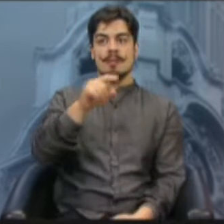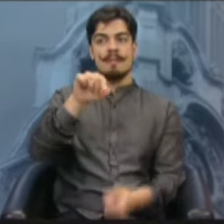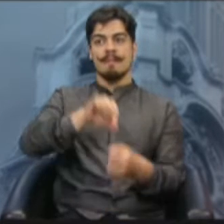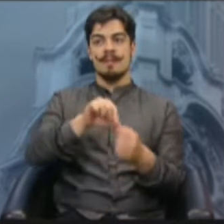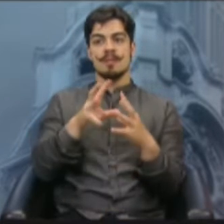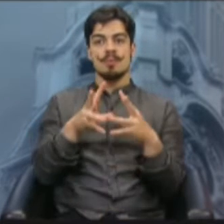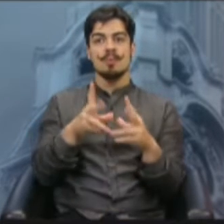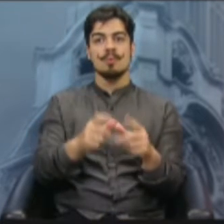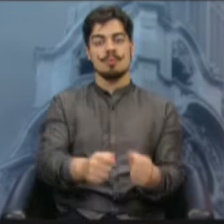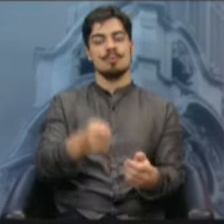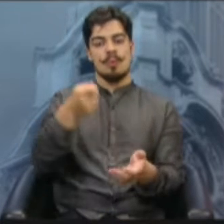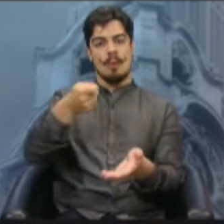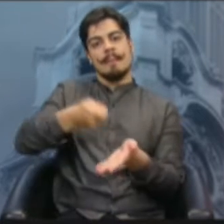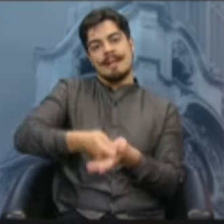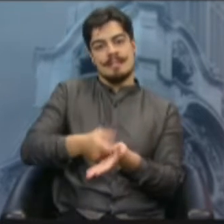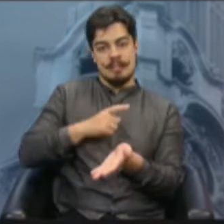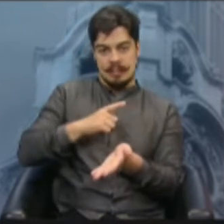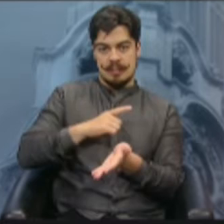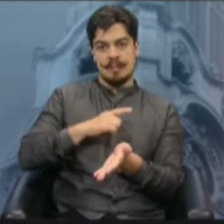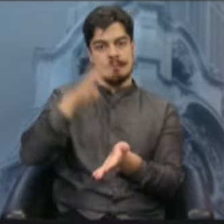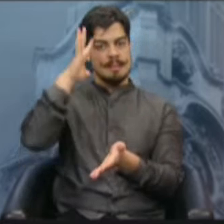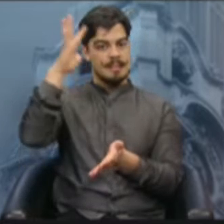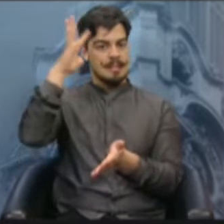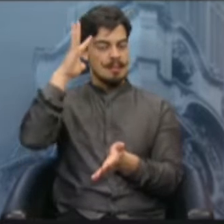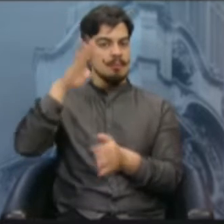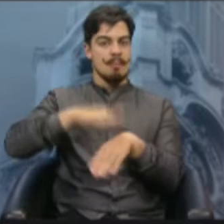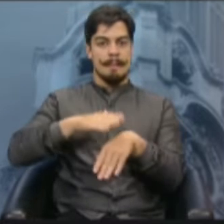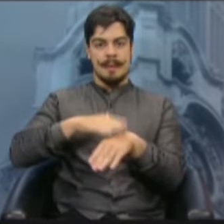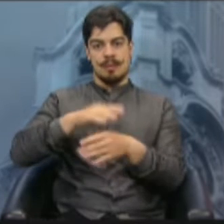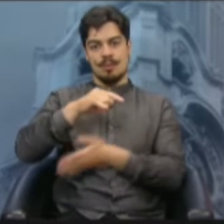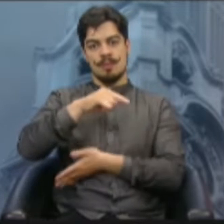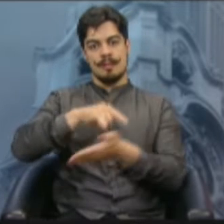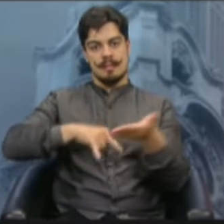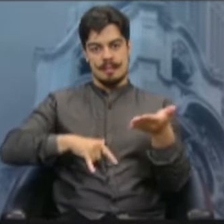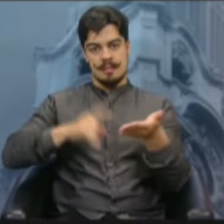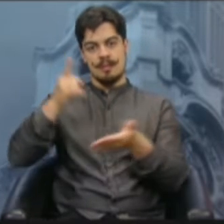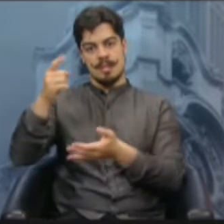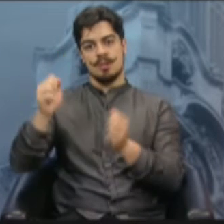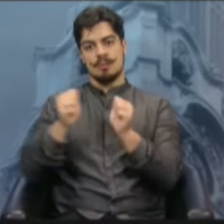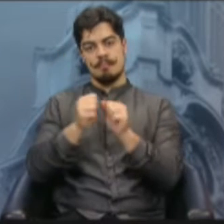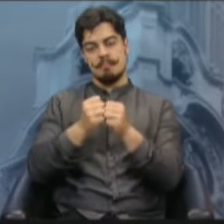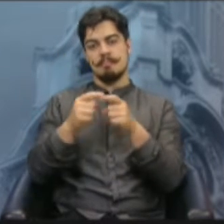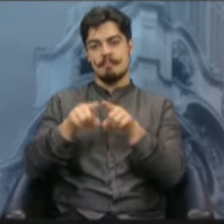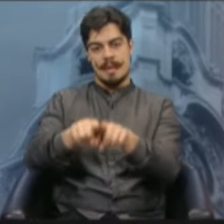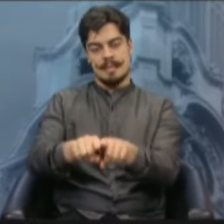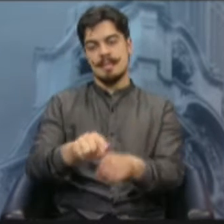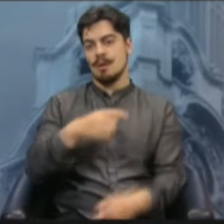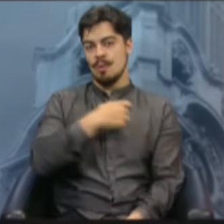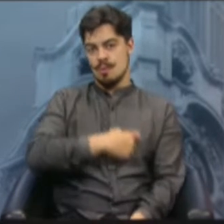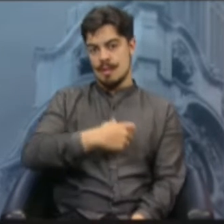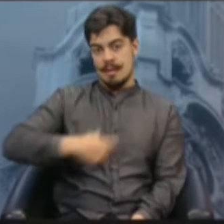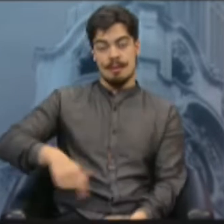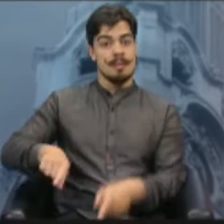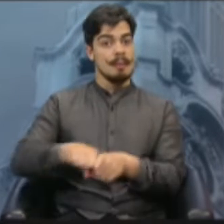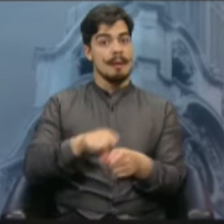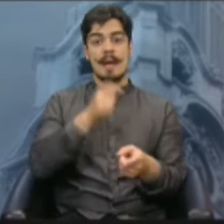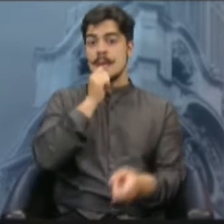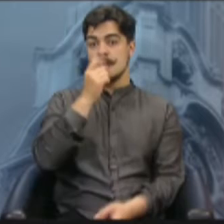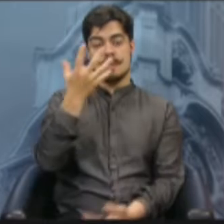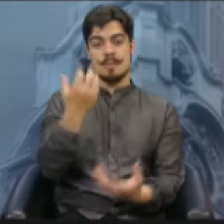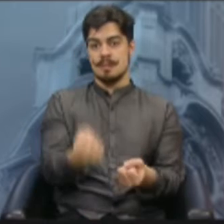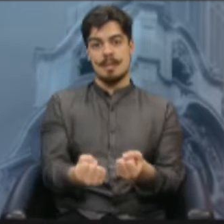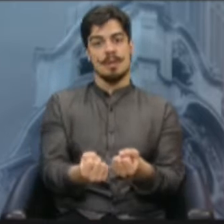todas as suas obrigações na relação contratual com o Grêmio Futebol Porto Alegrense. bem como ainda não cumpriram com todas